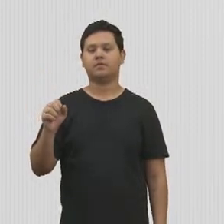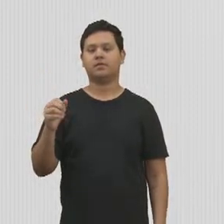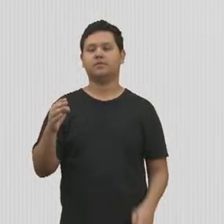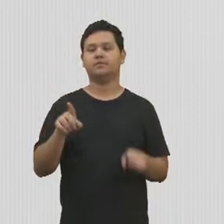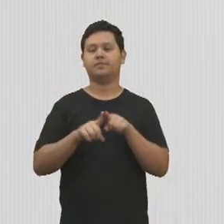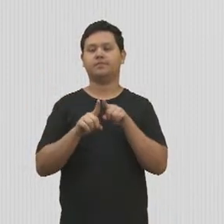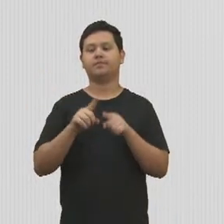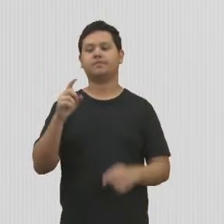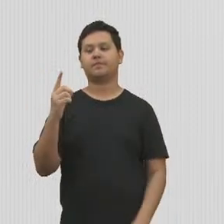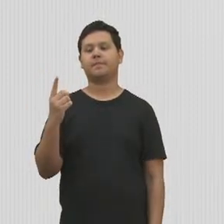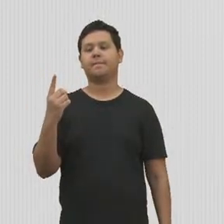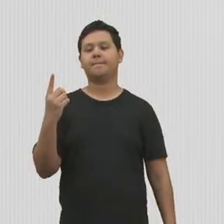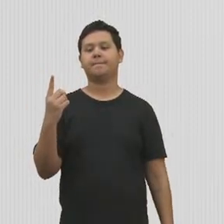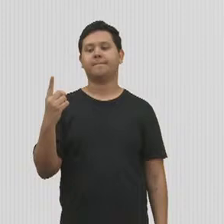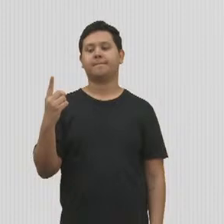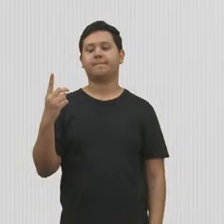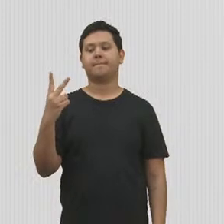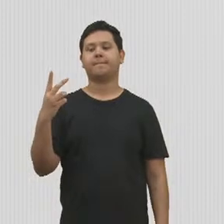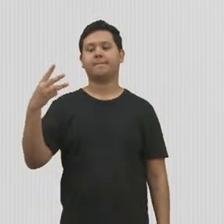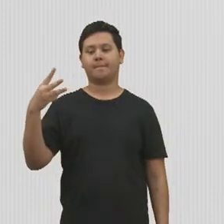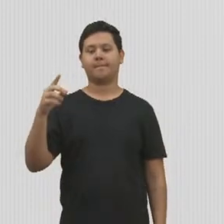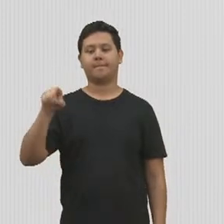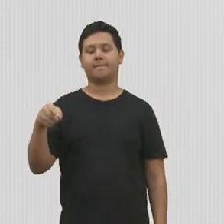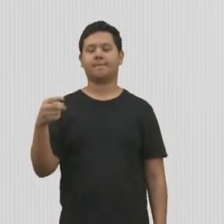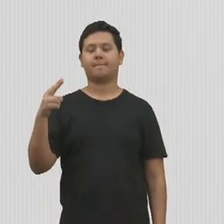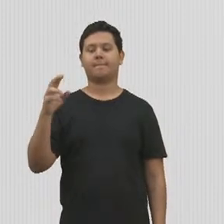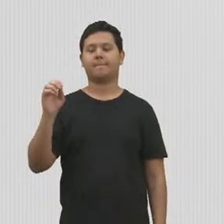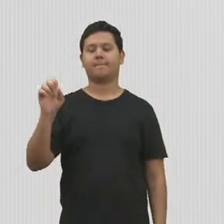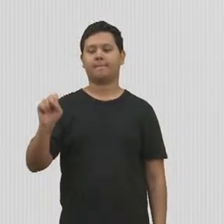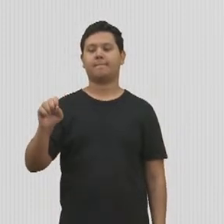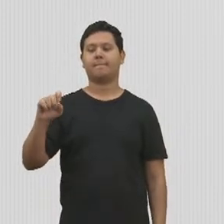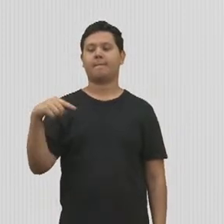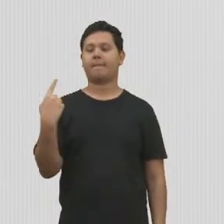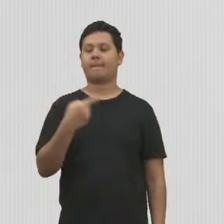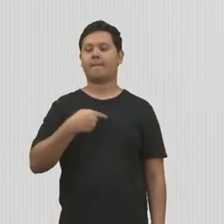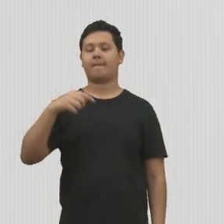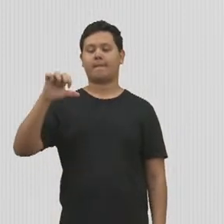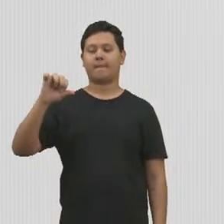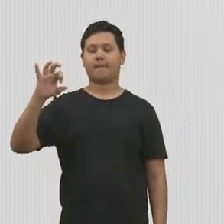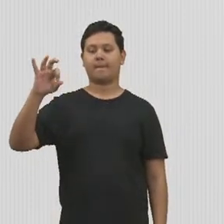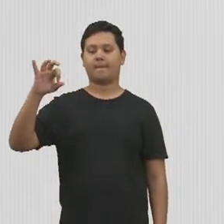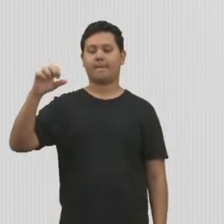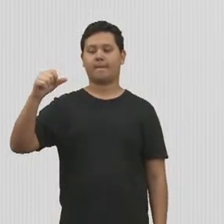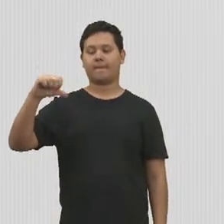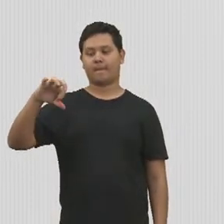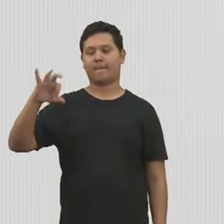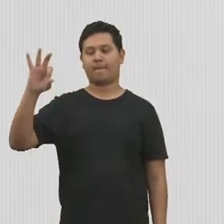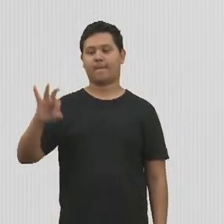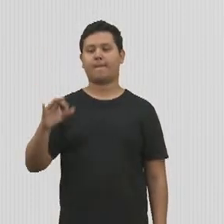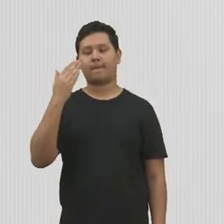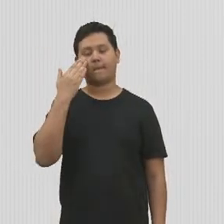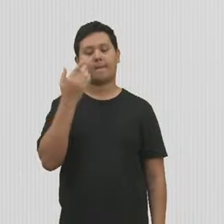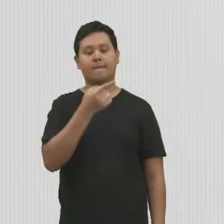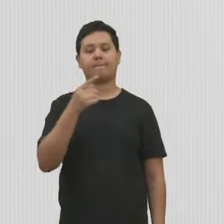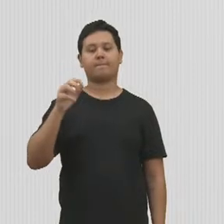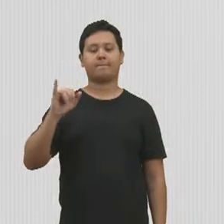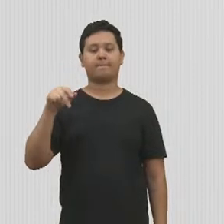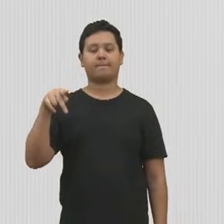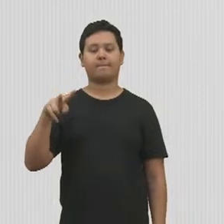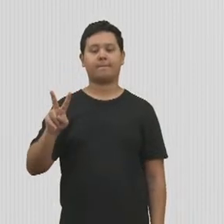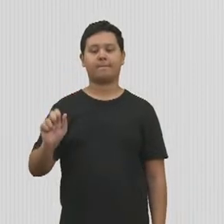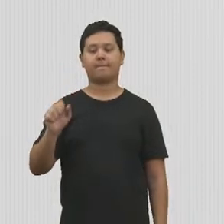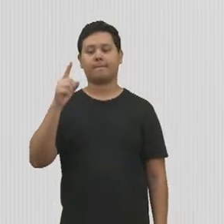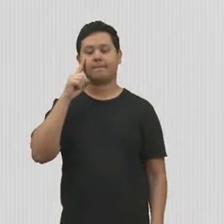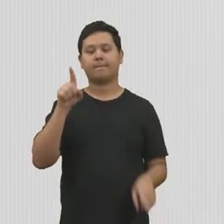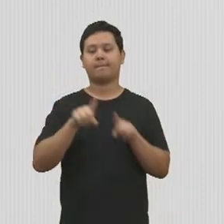FPM, 123 e arrecadamos 116, 94%. IPVA, previmos 55 e